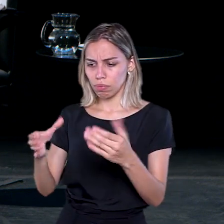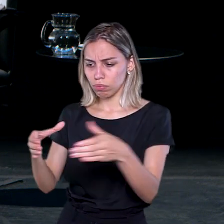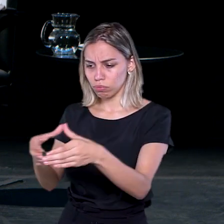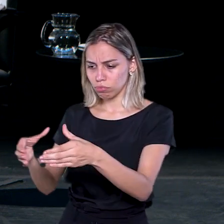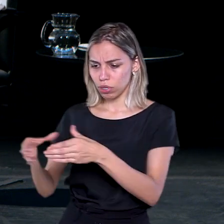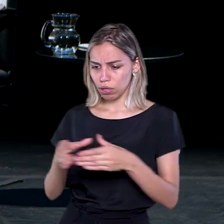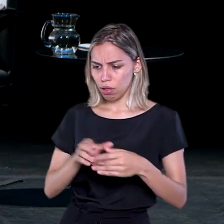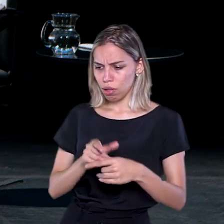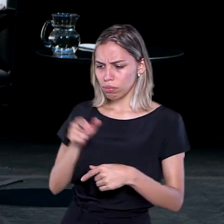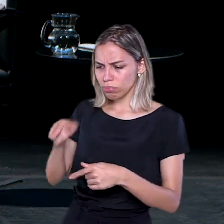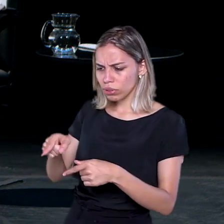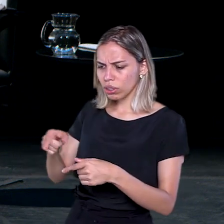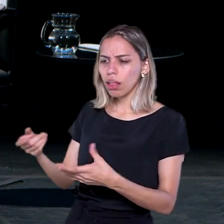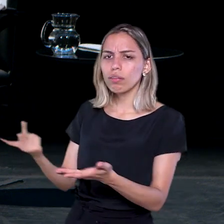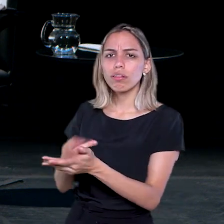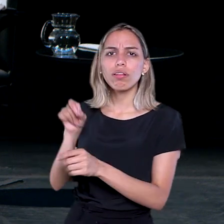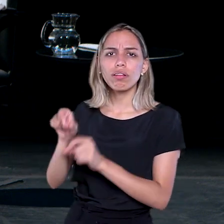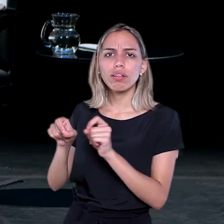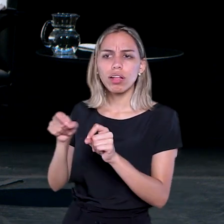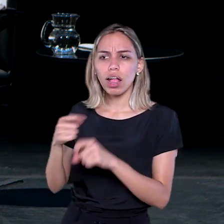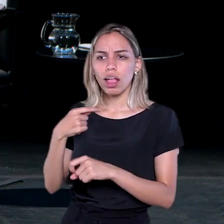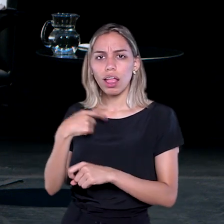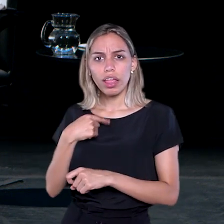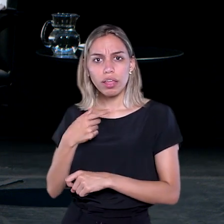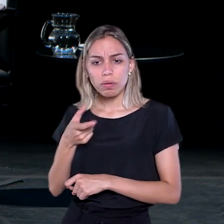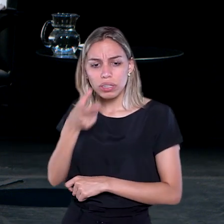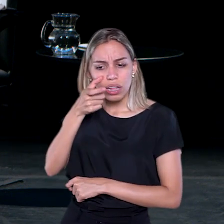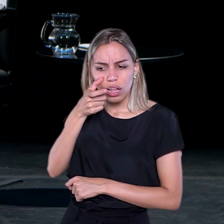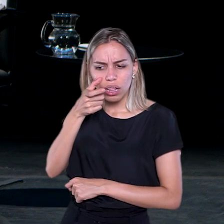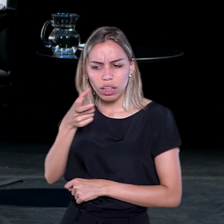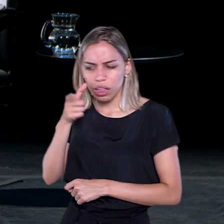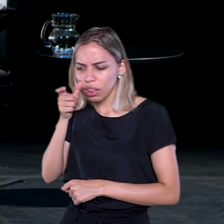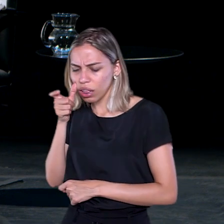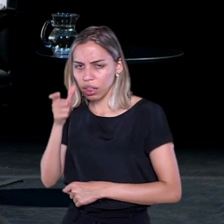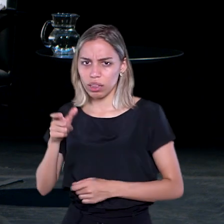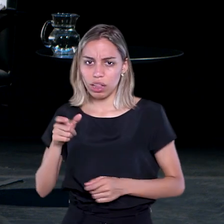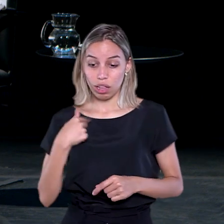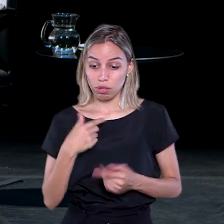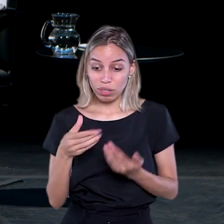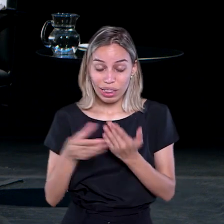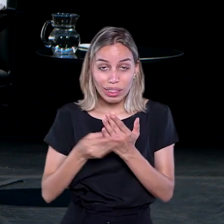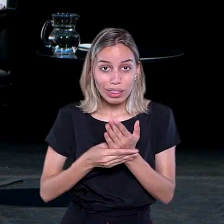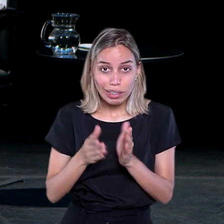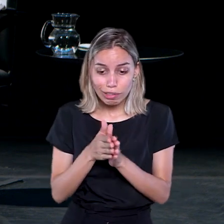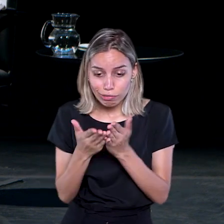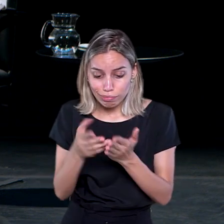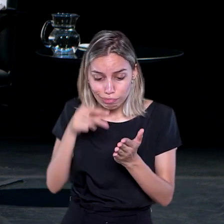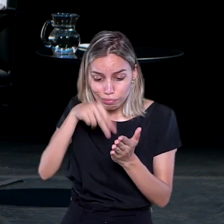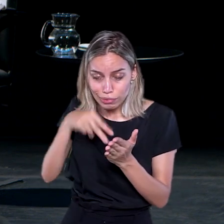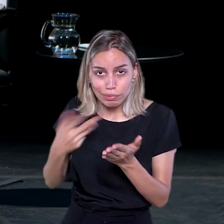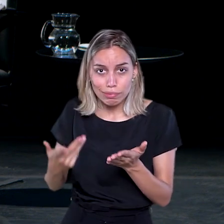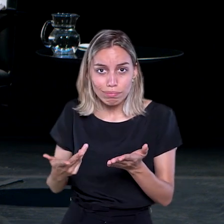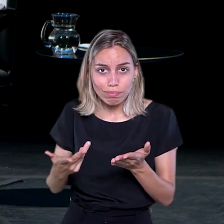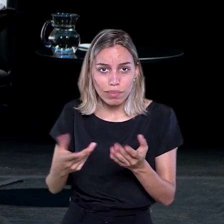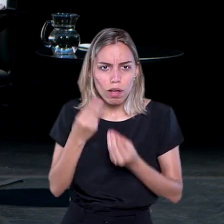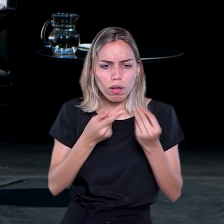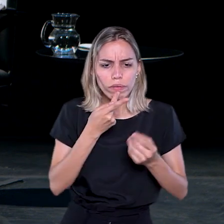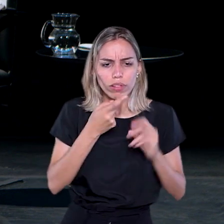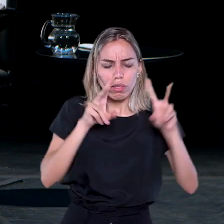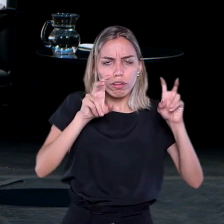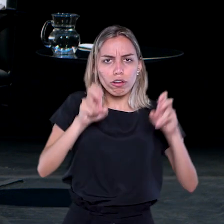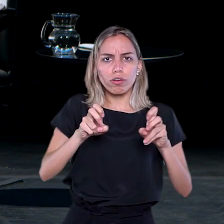só o que me interessa agora, é ler. Quanto mais eu leio, mais eu me interesso pela leitura. Como falar em psicanálise sem ler